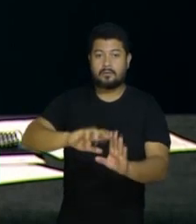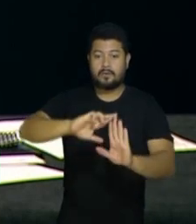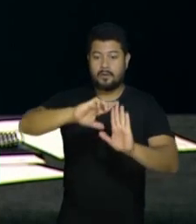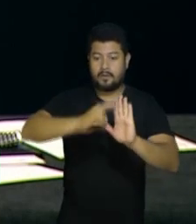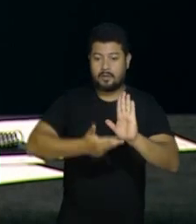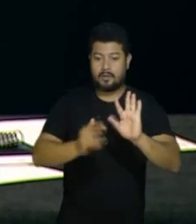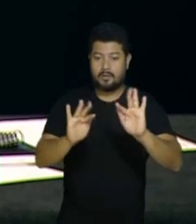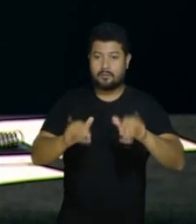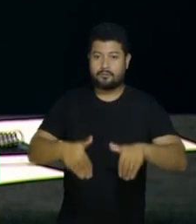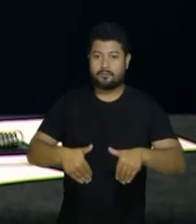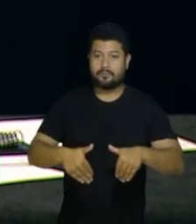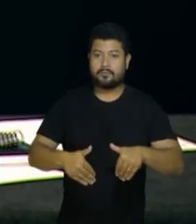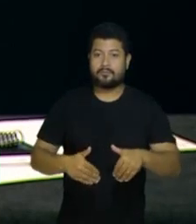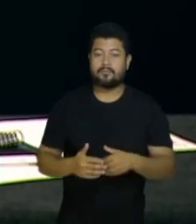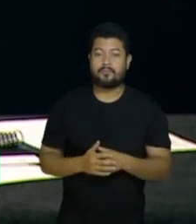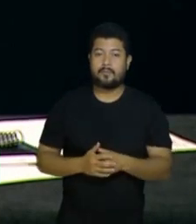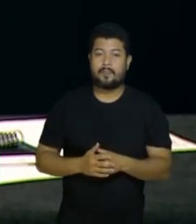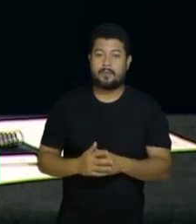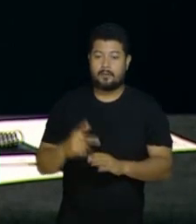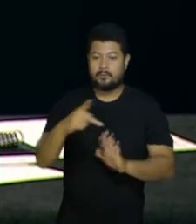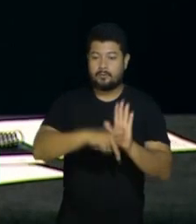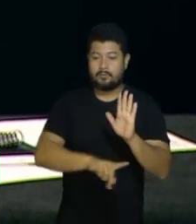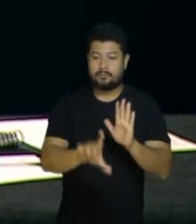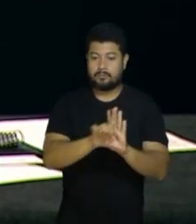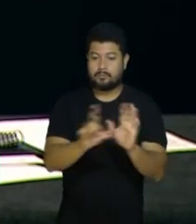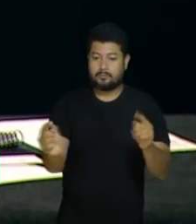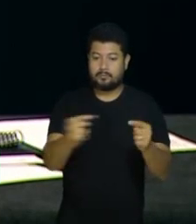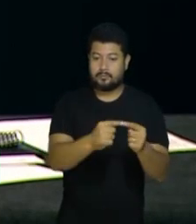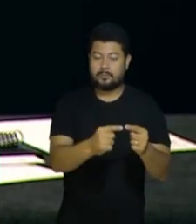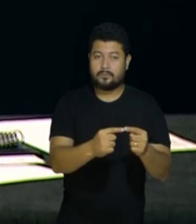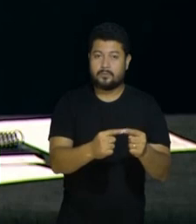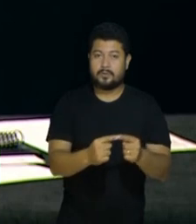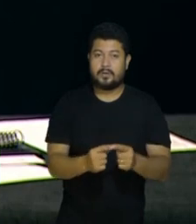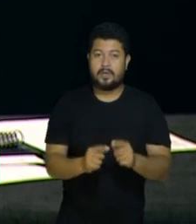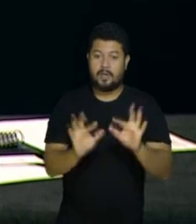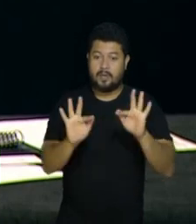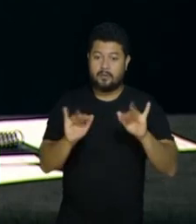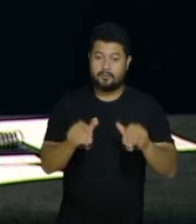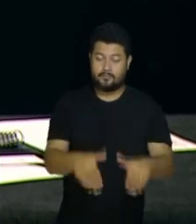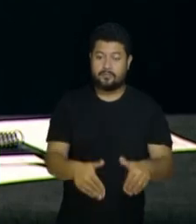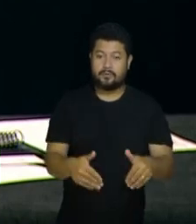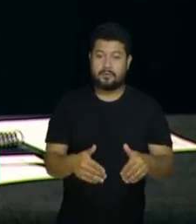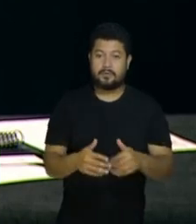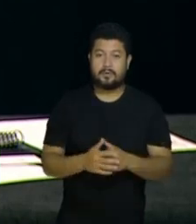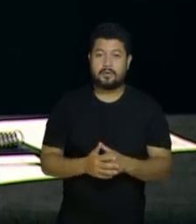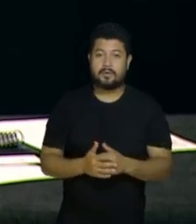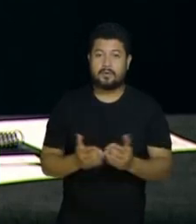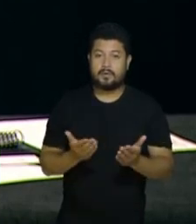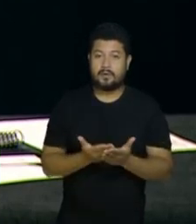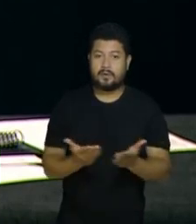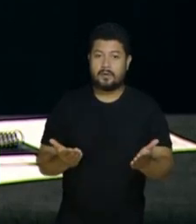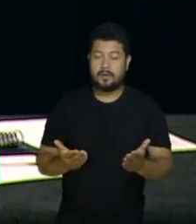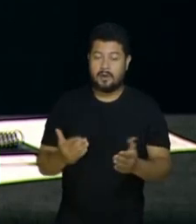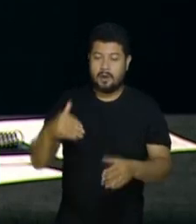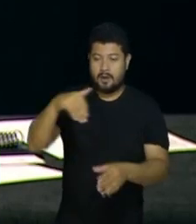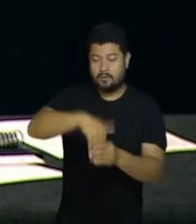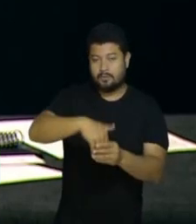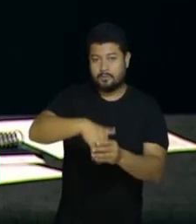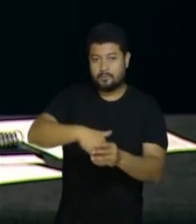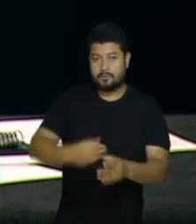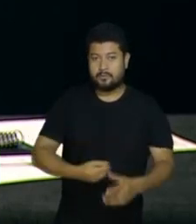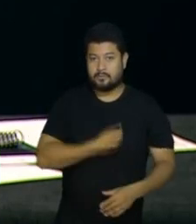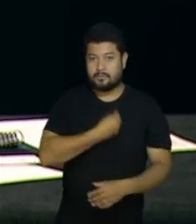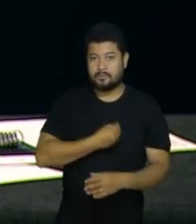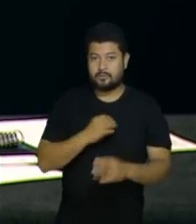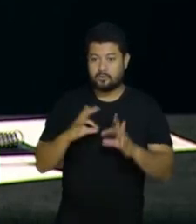redação final do projeto. Após a finalização da sessão, As votações e presença dos deputados ficam todas